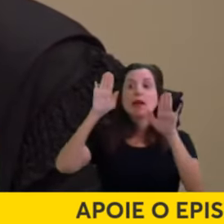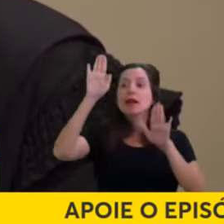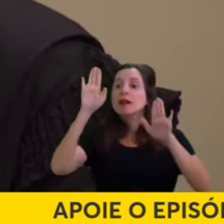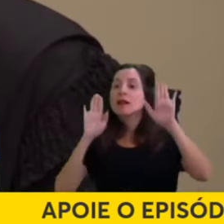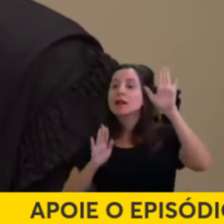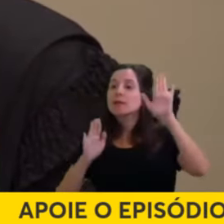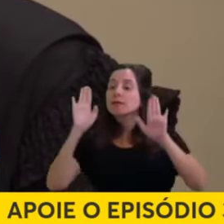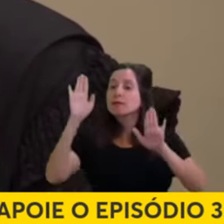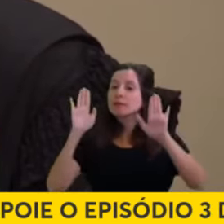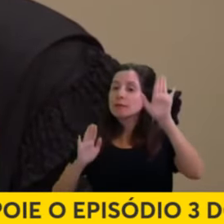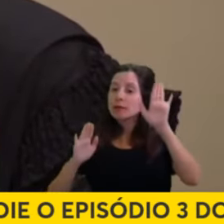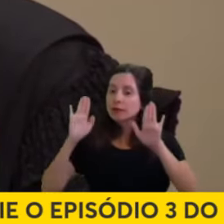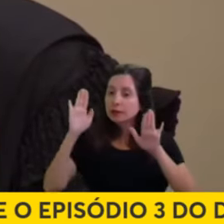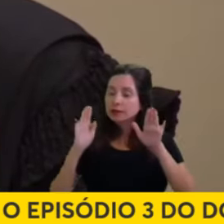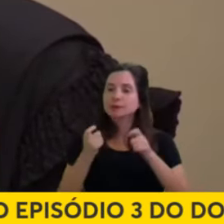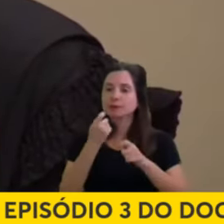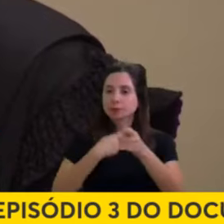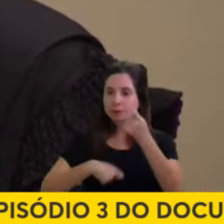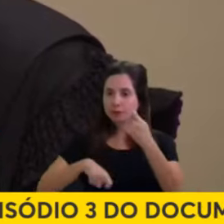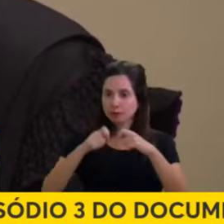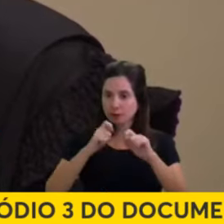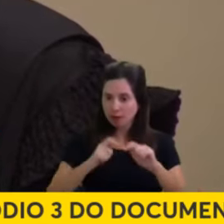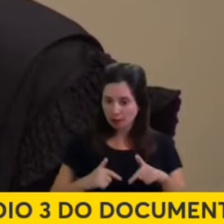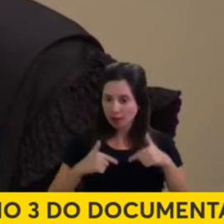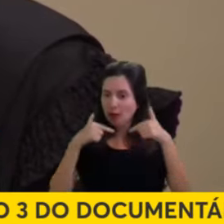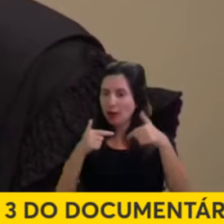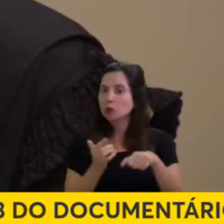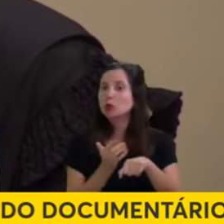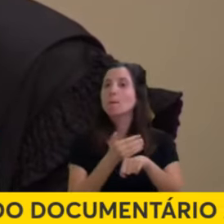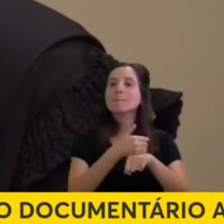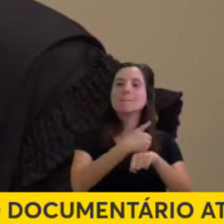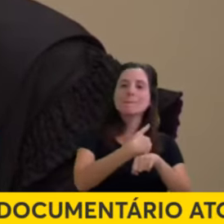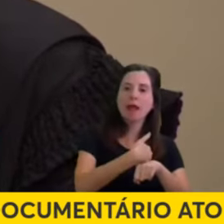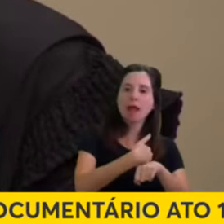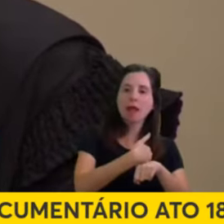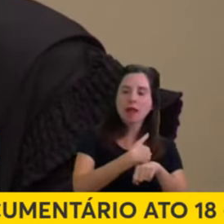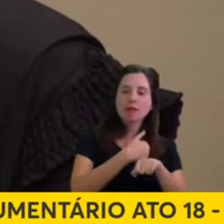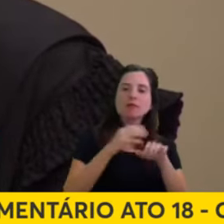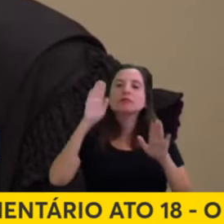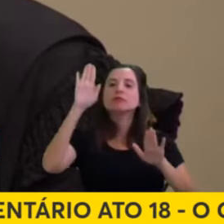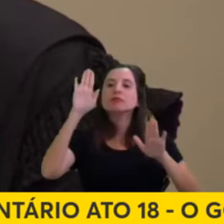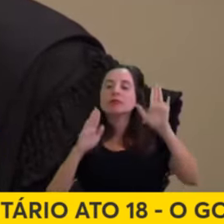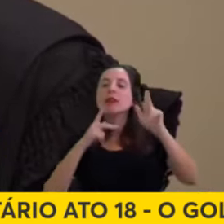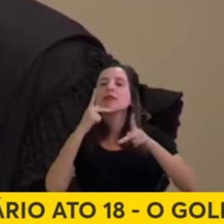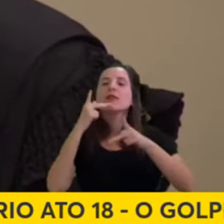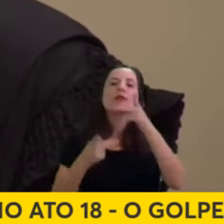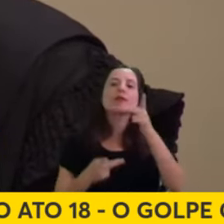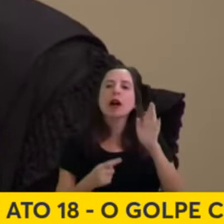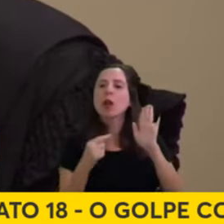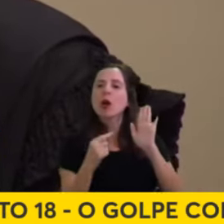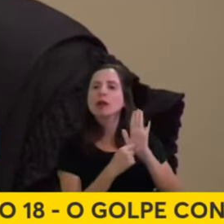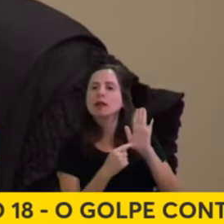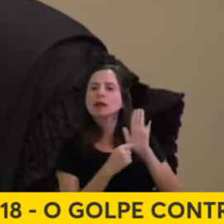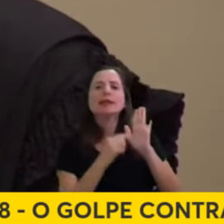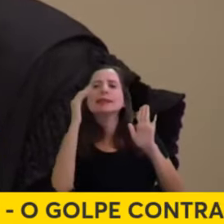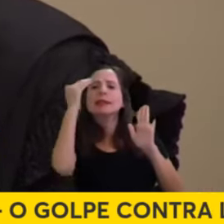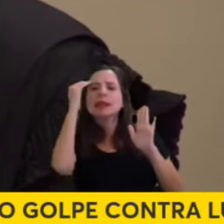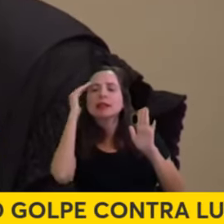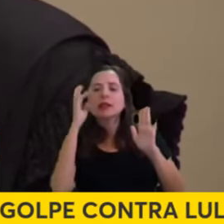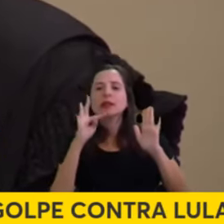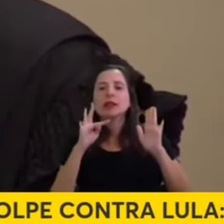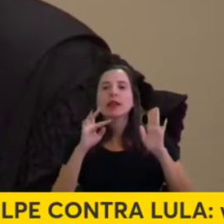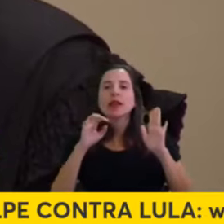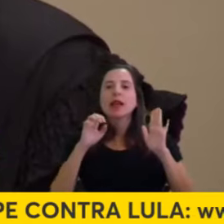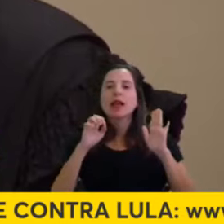tange a expressão econômica dos atos de pré-campanha destaco aqui o que entendeu o TSE nesse sentido